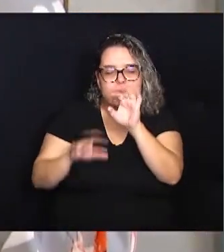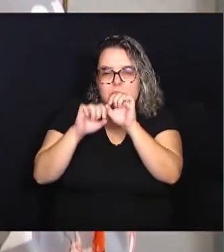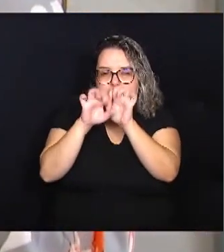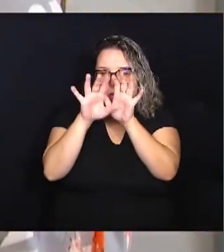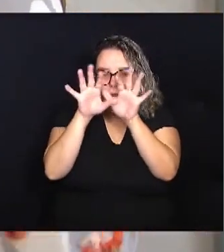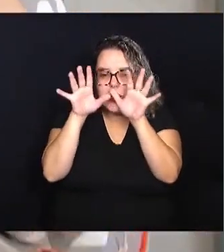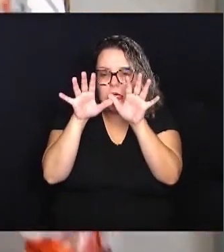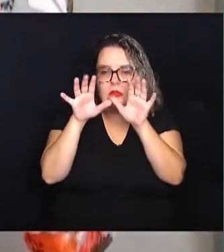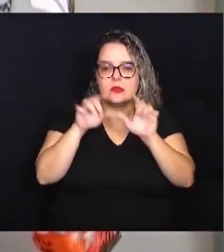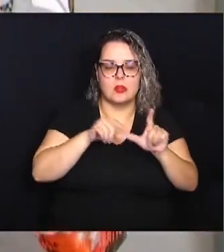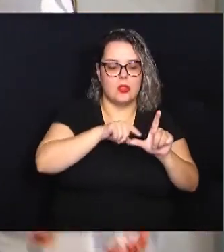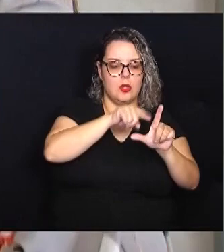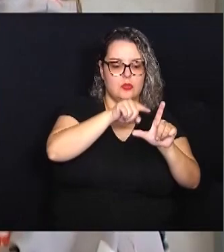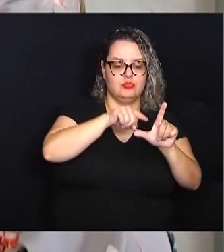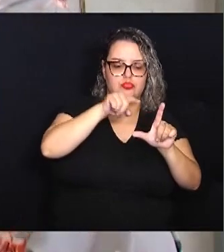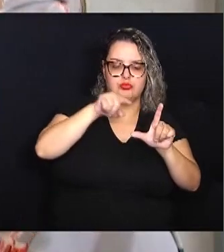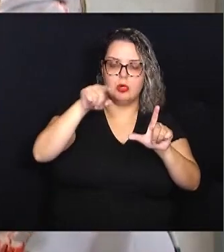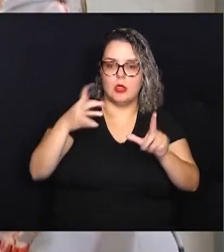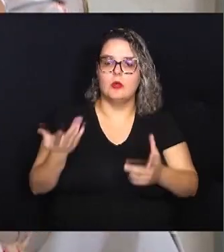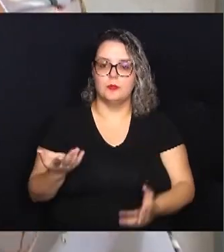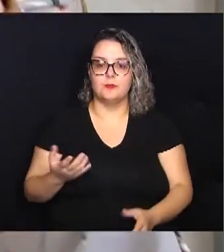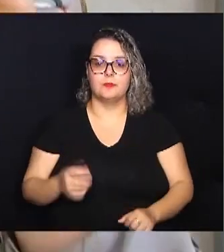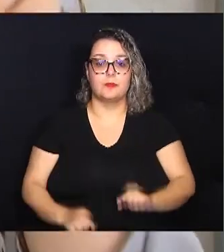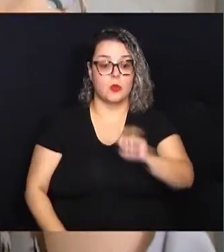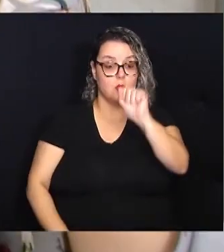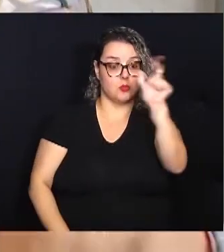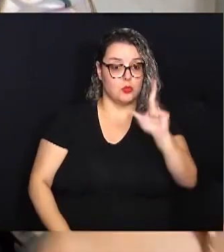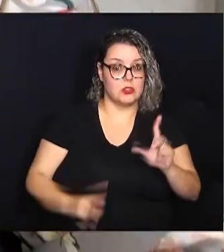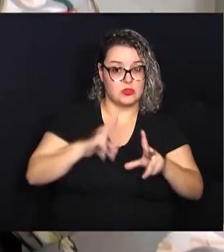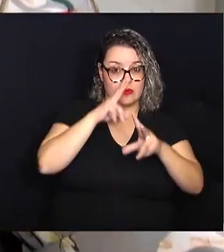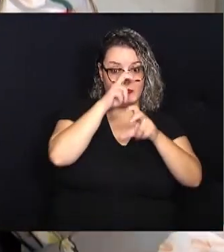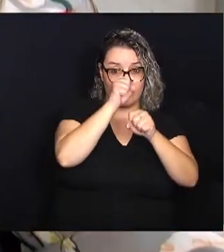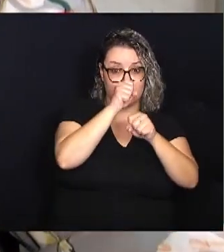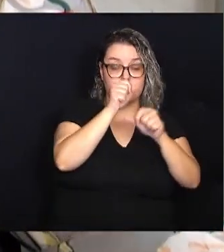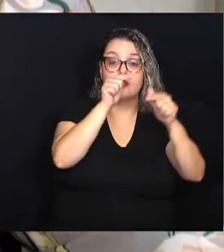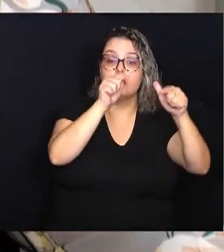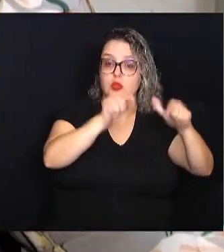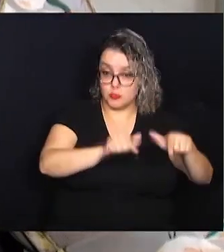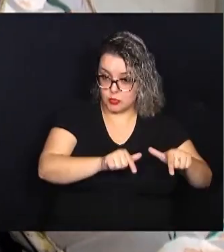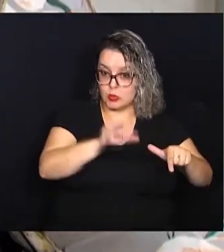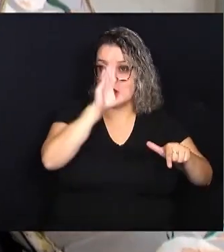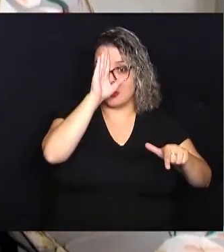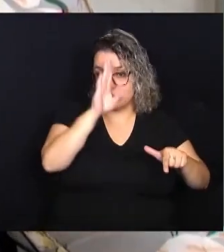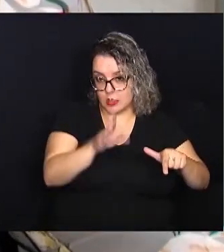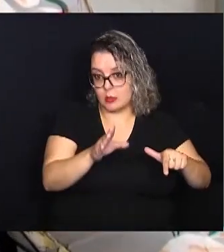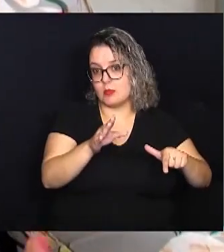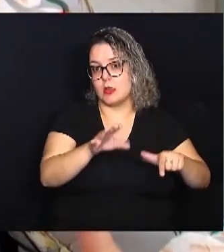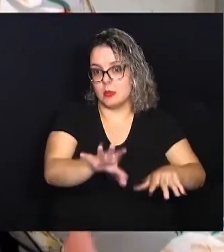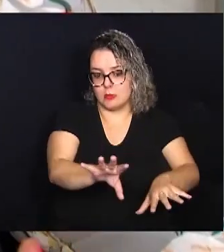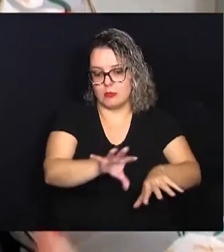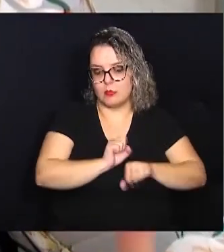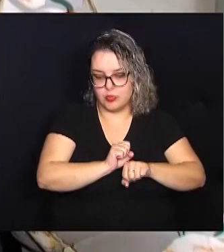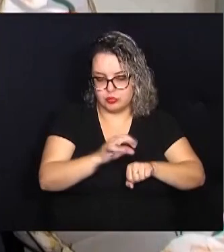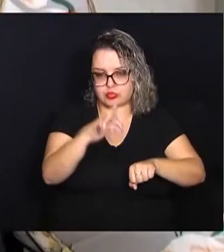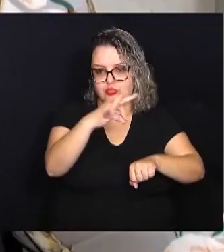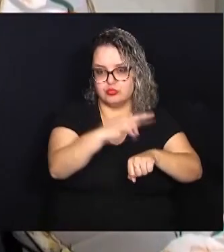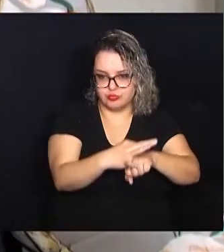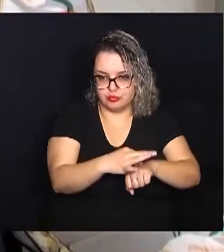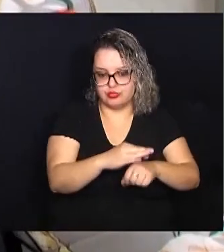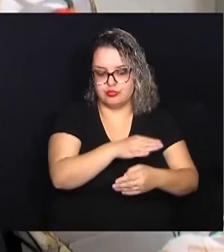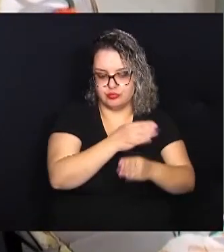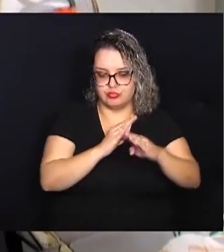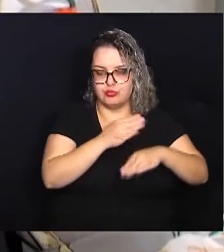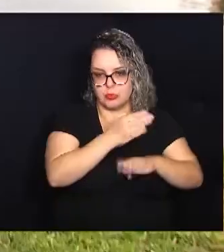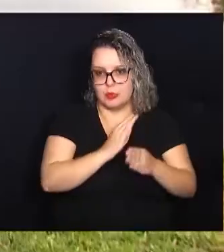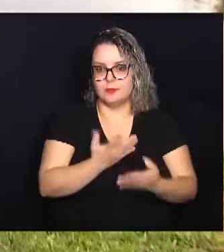numa escala de cor que mostra no azul bem escuro onde são os nossos principais locais, né, de ocorrência de